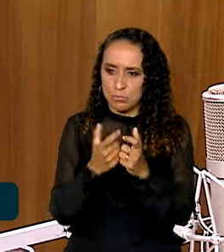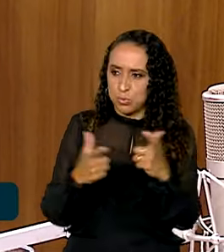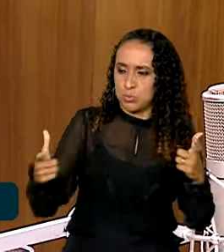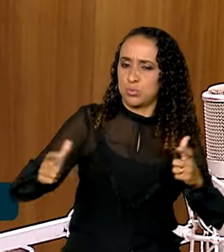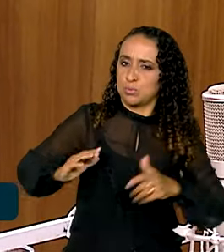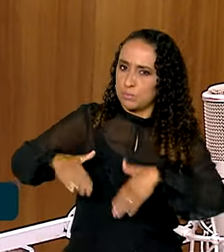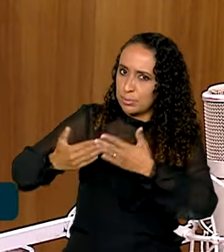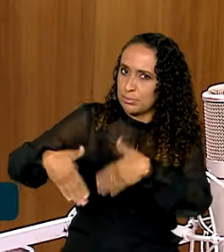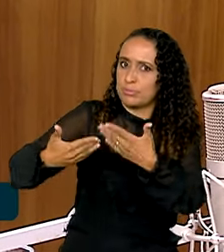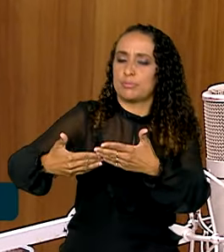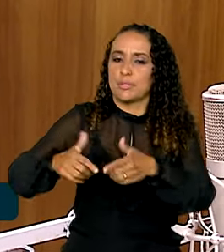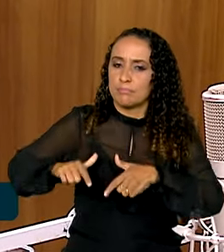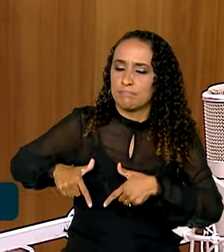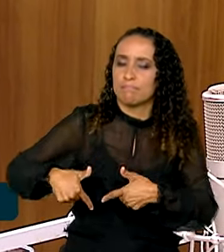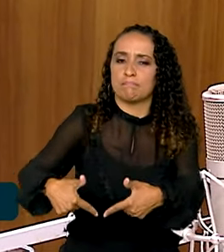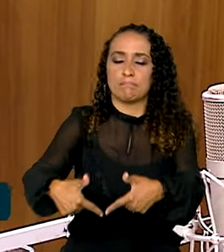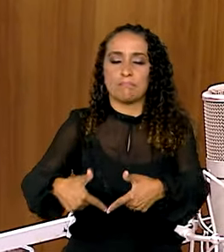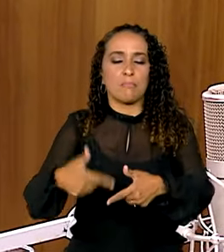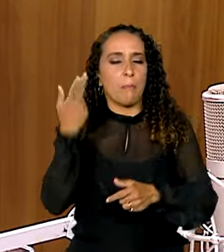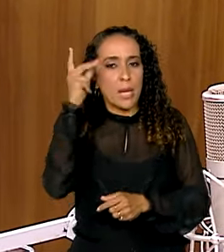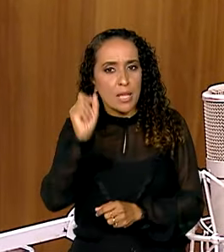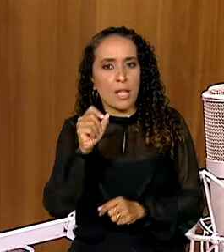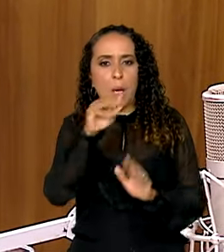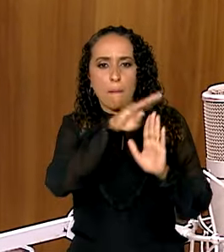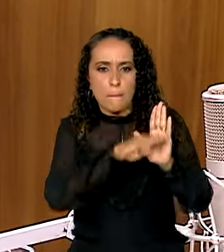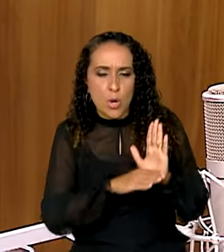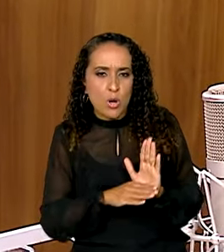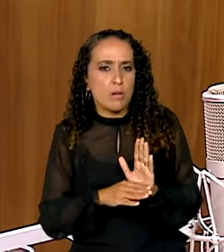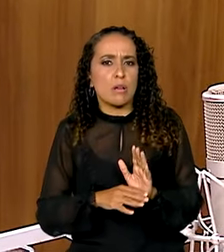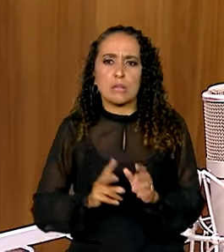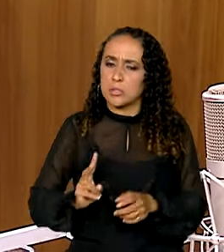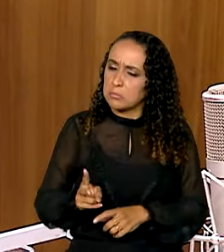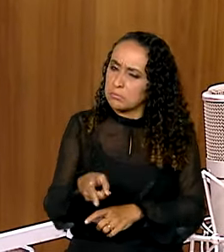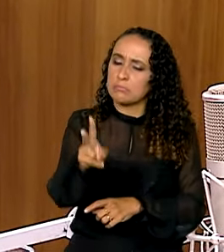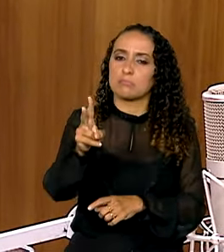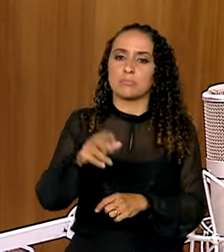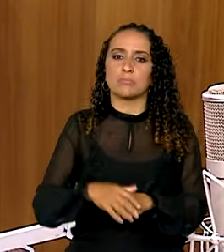trabalhar ainda mais para que isso seja um programa corriqueiro e diuturno em todo o país.